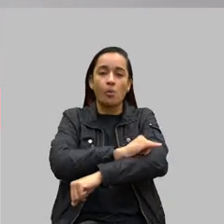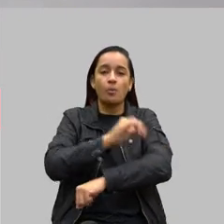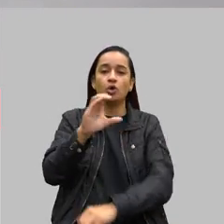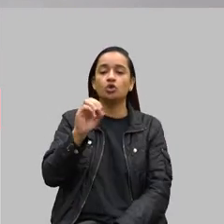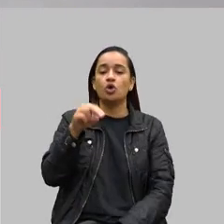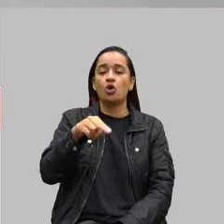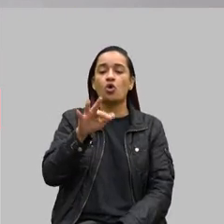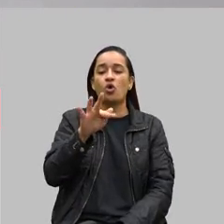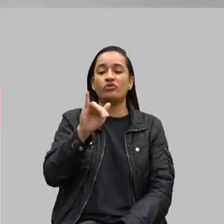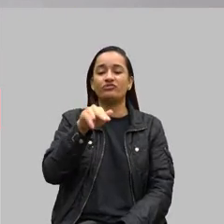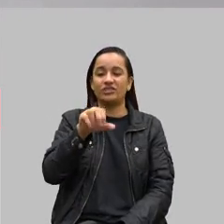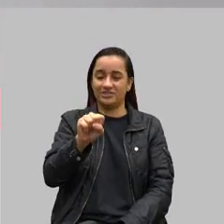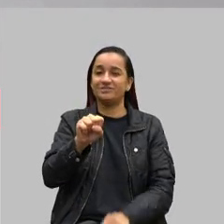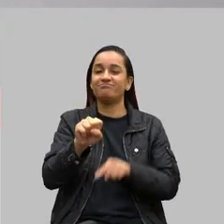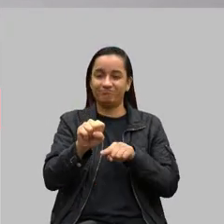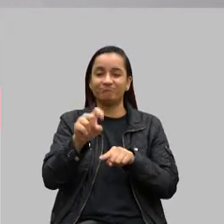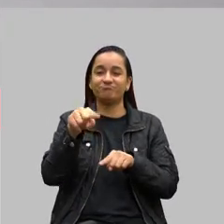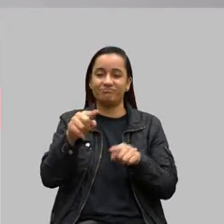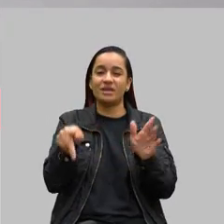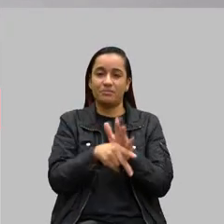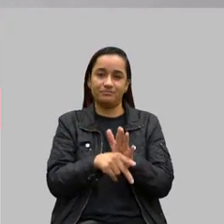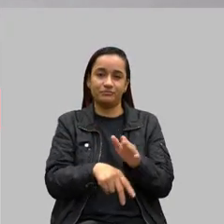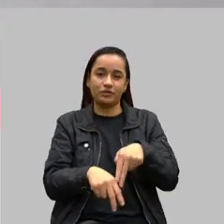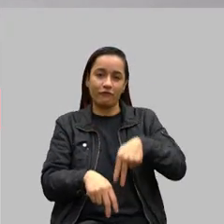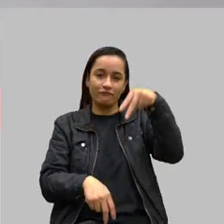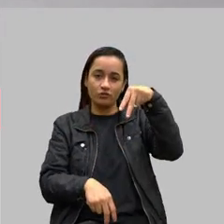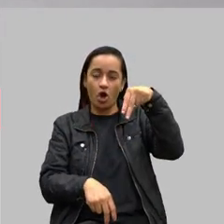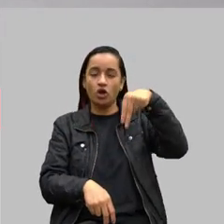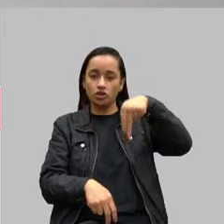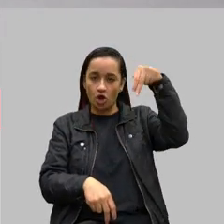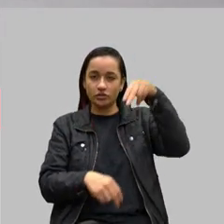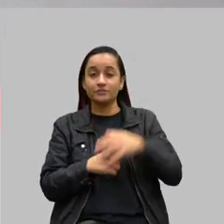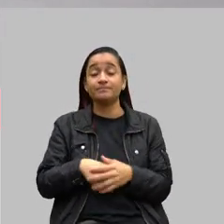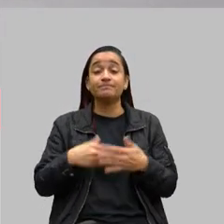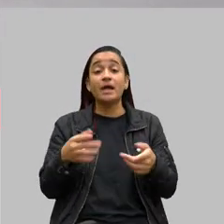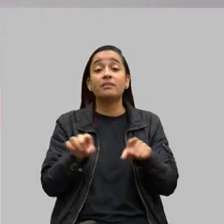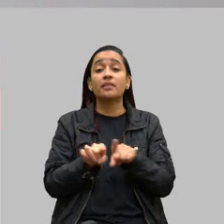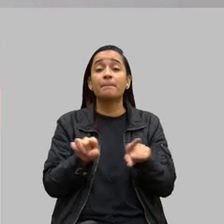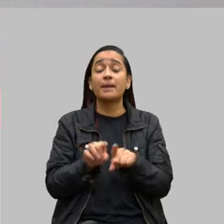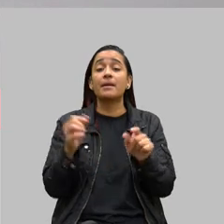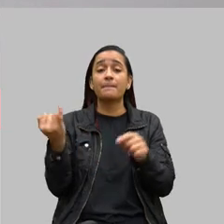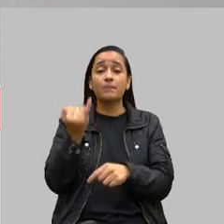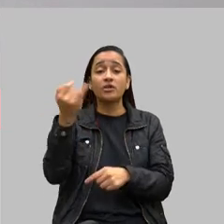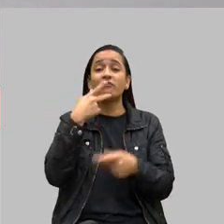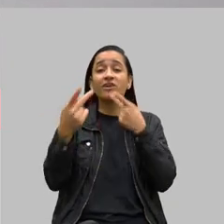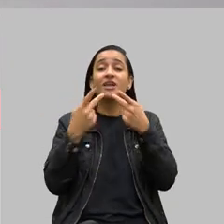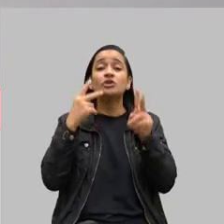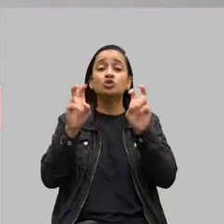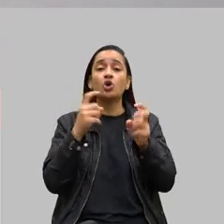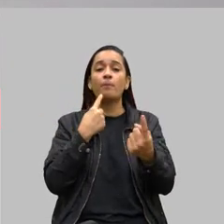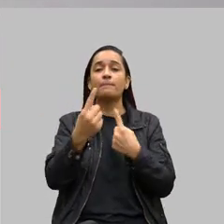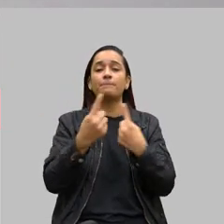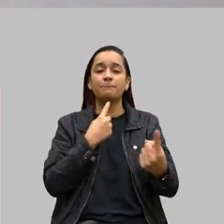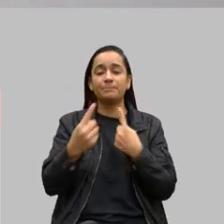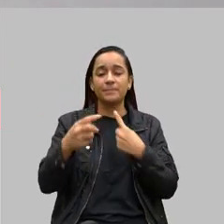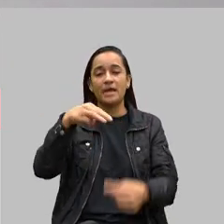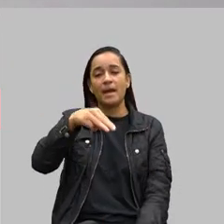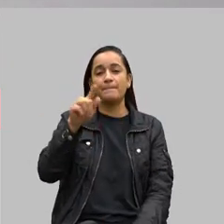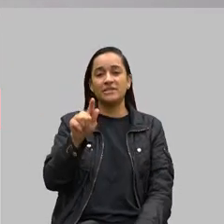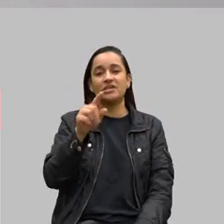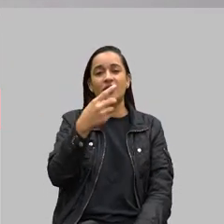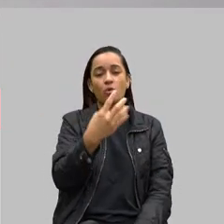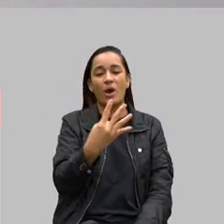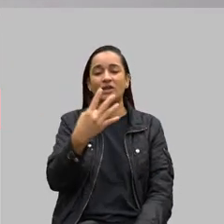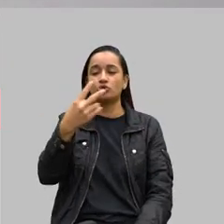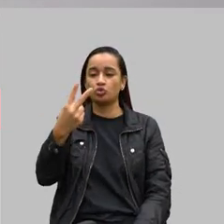mas eu também não poderia deixar aqui de falar da nossa preocupação principalmente com o MG 424 a gente tinha aí uma